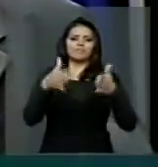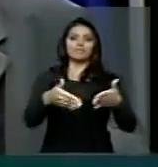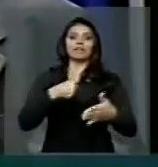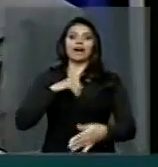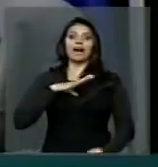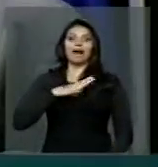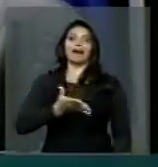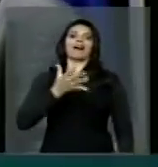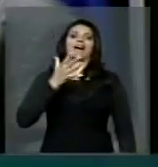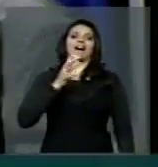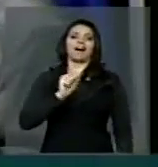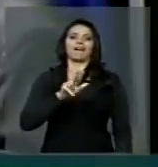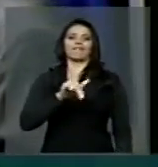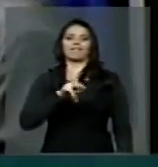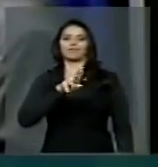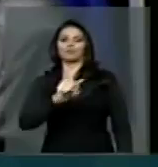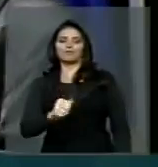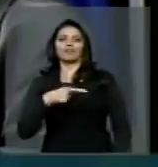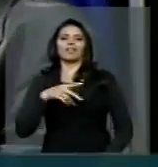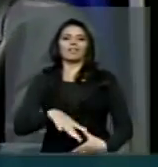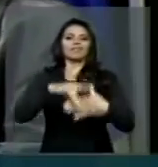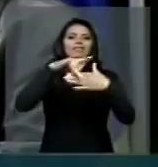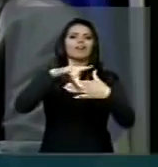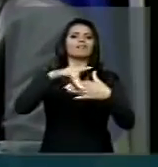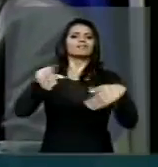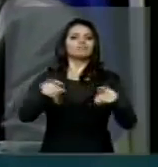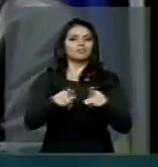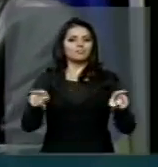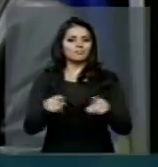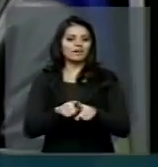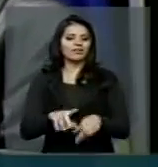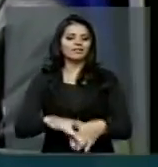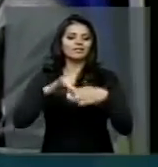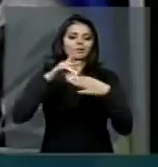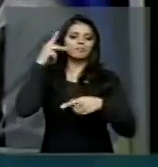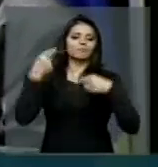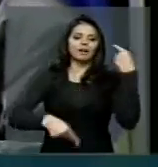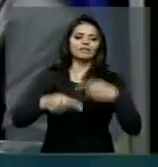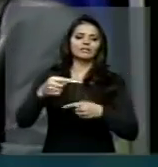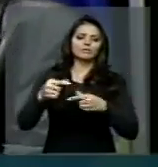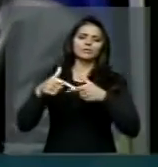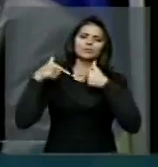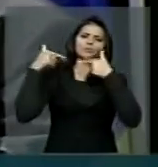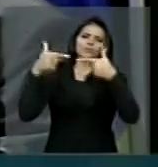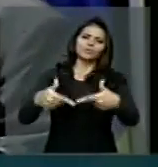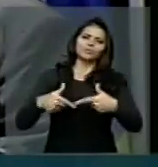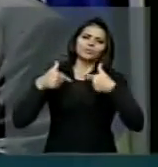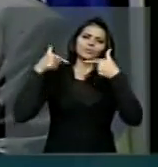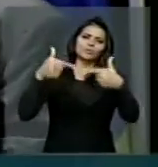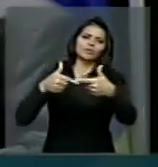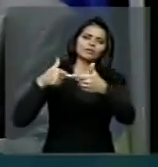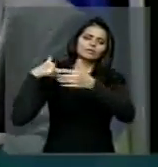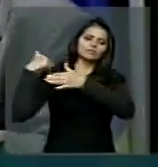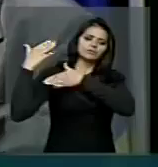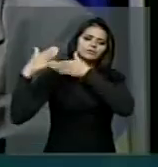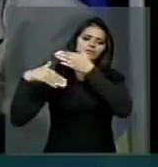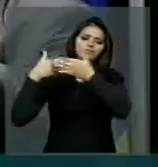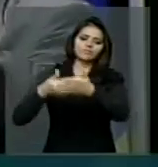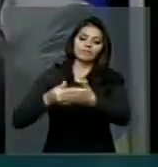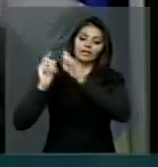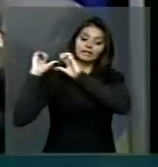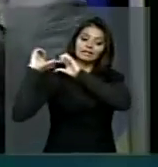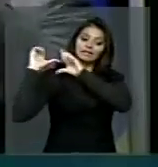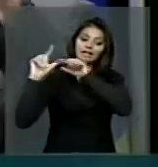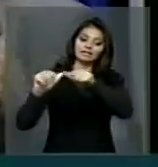aventuras. Ainda lidero um partido que tem uma longa tradição, que